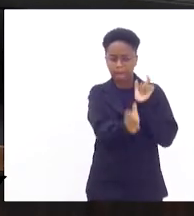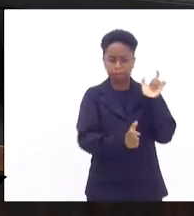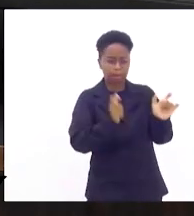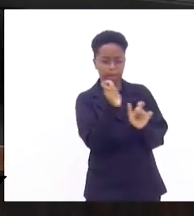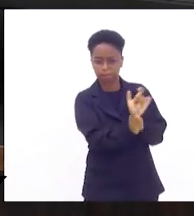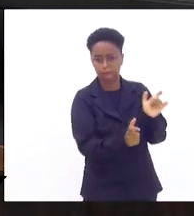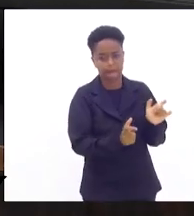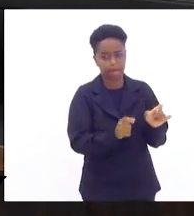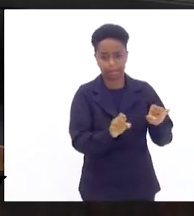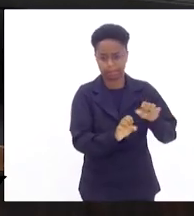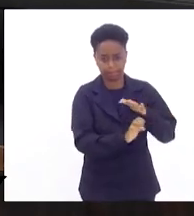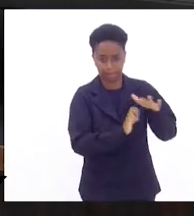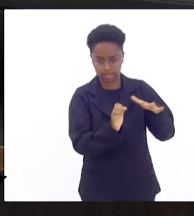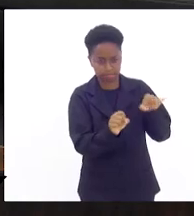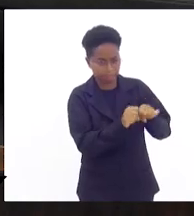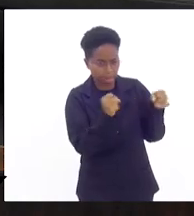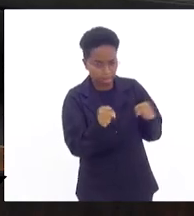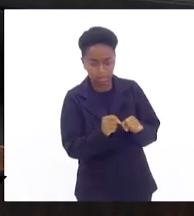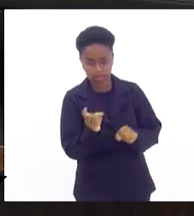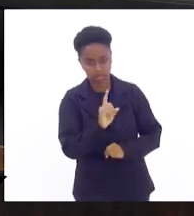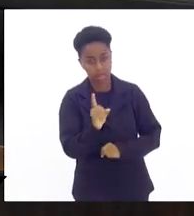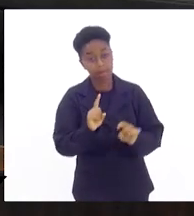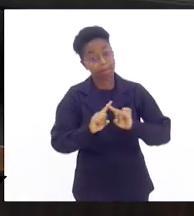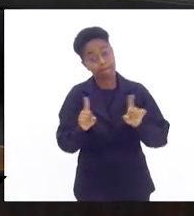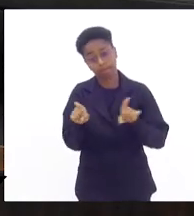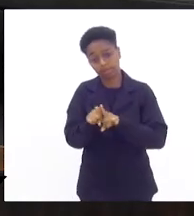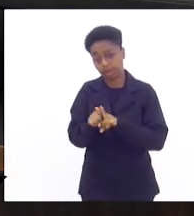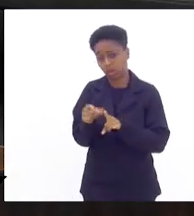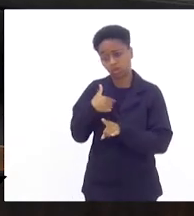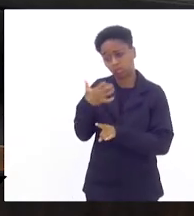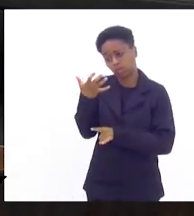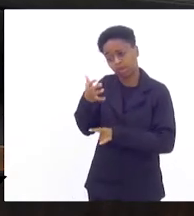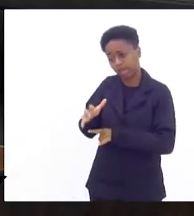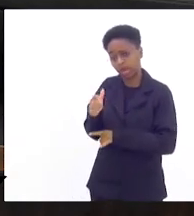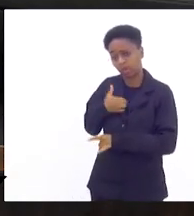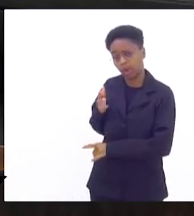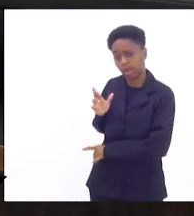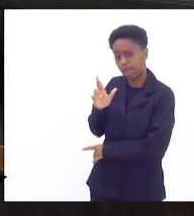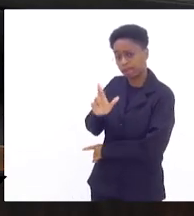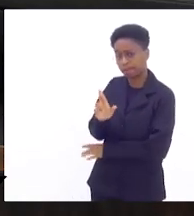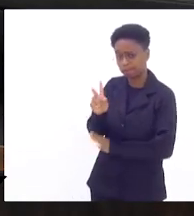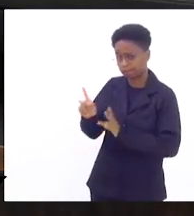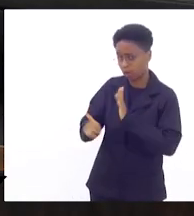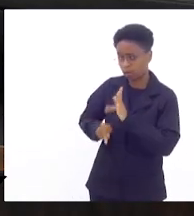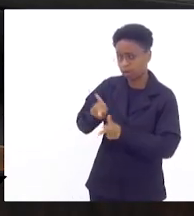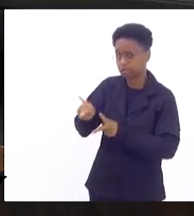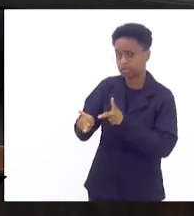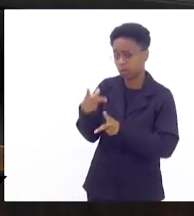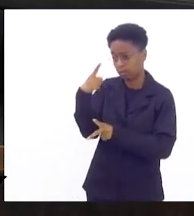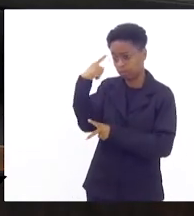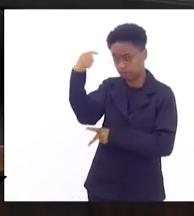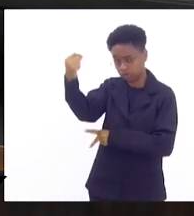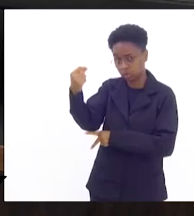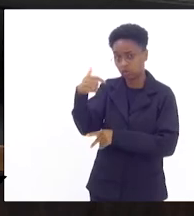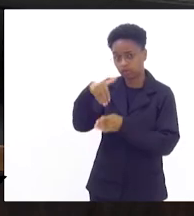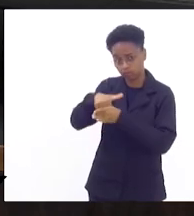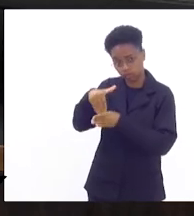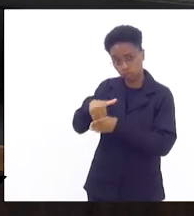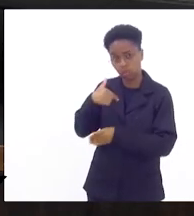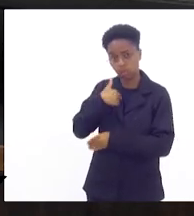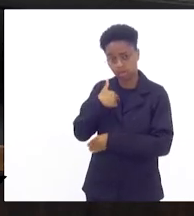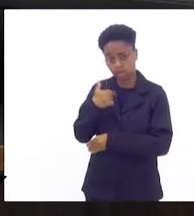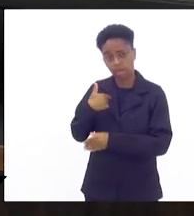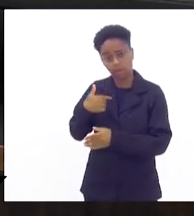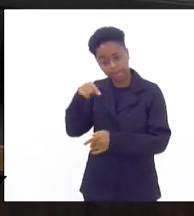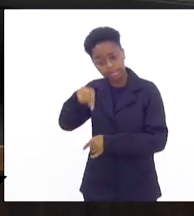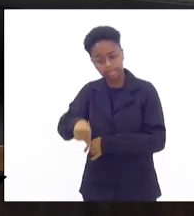mas também não quero que a gente fique, eu como representante da população que me escolheu para estar aqui,